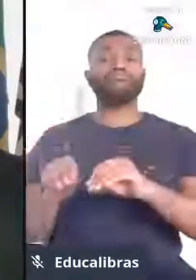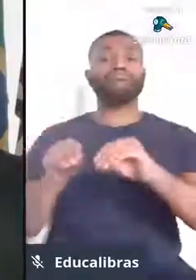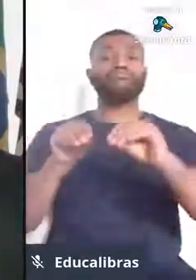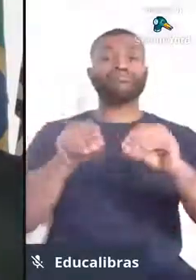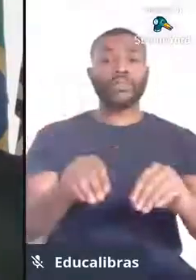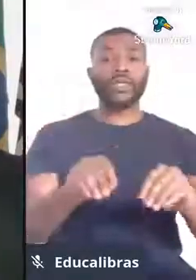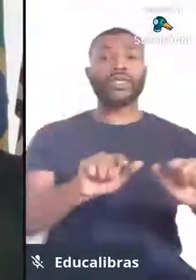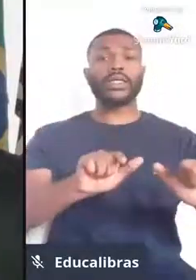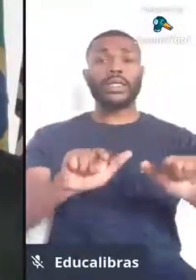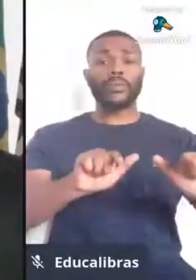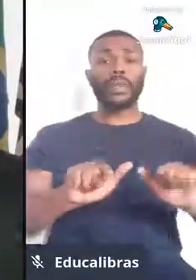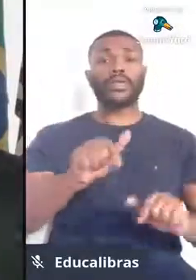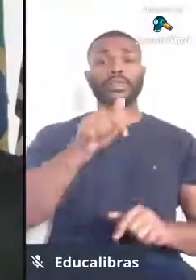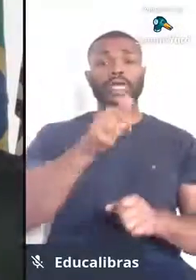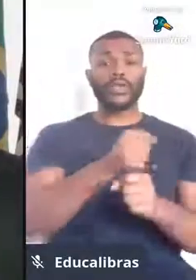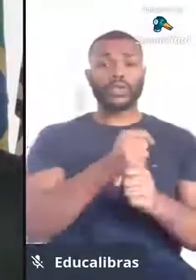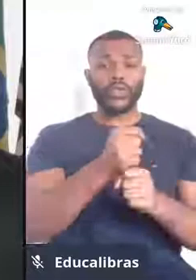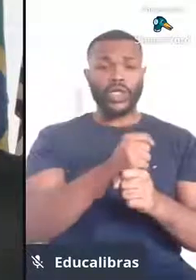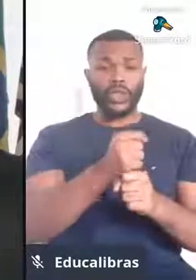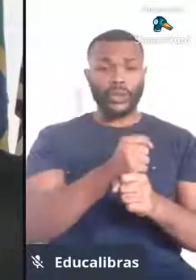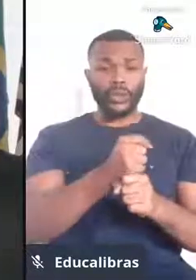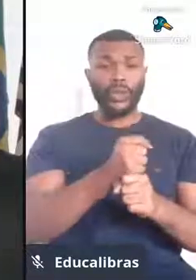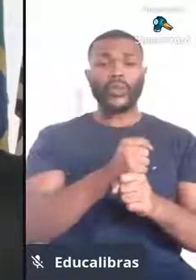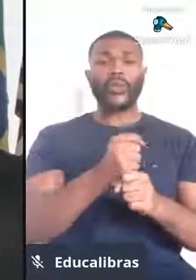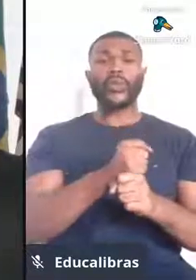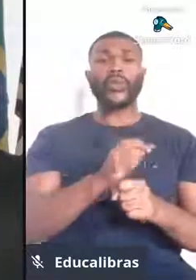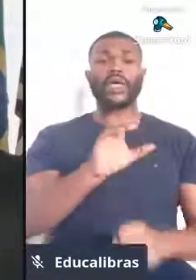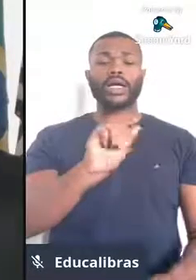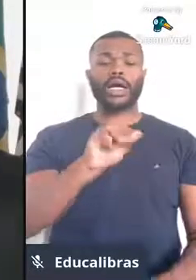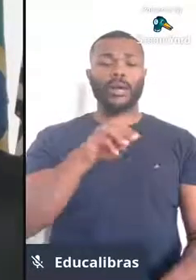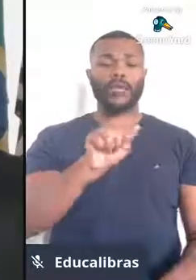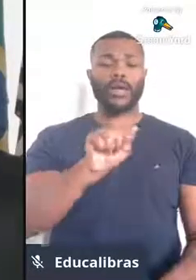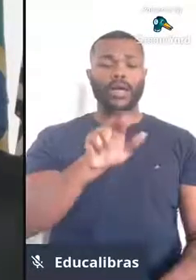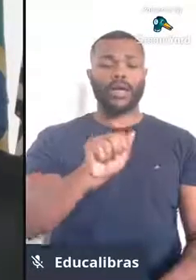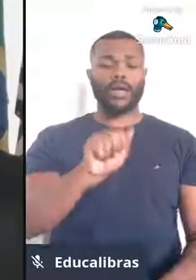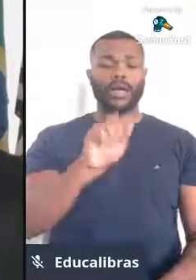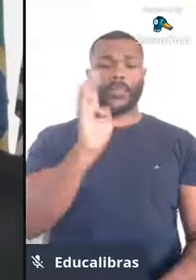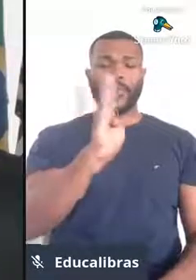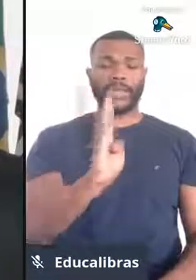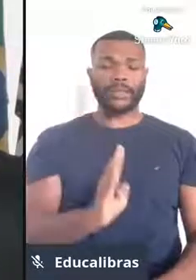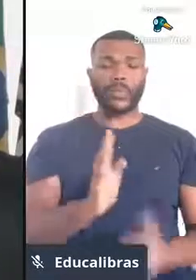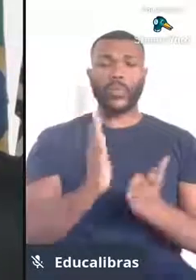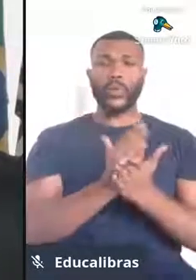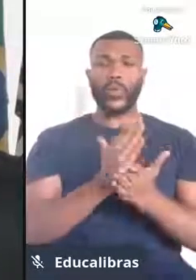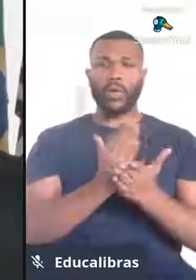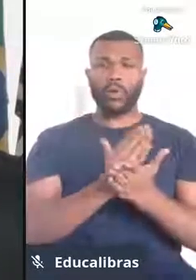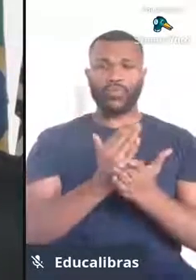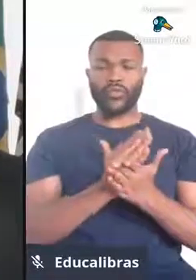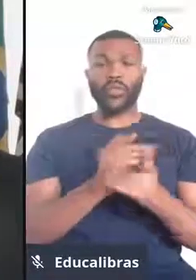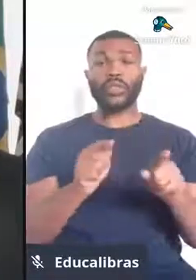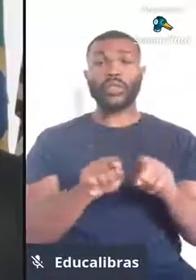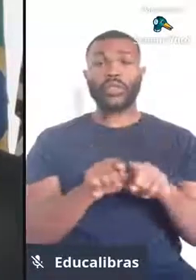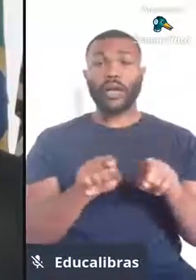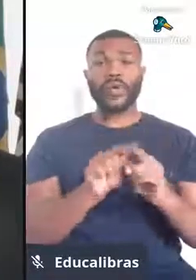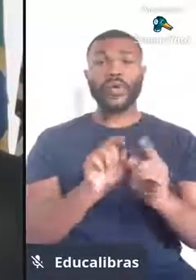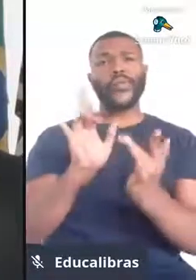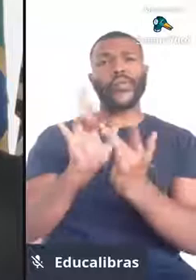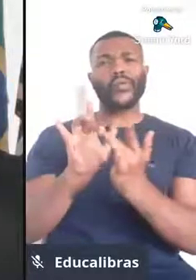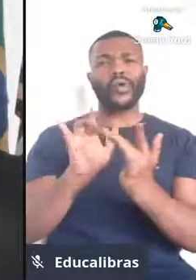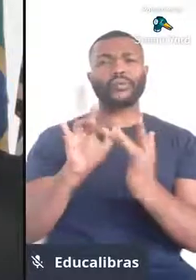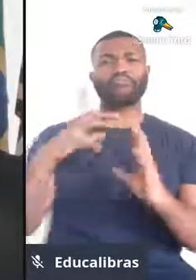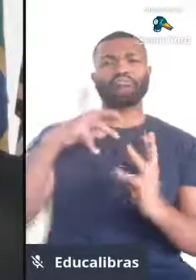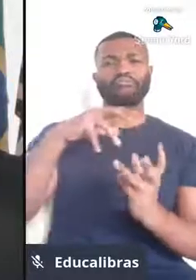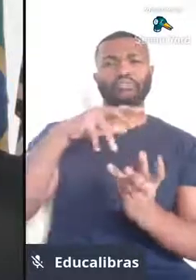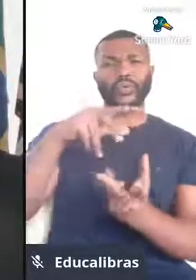7 anos na Câmara Brasileira do Livro, e aí gestão de projetos internacionais, relações internacionais,